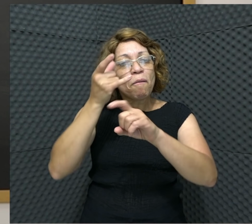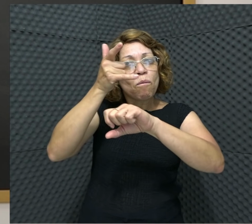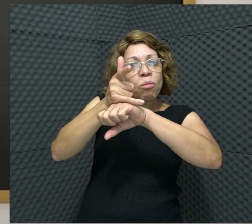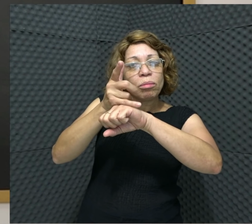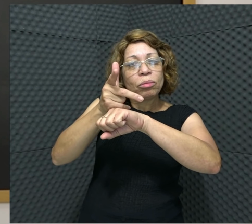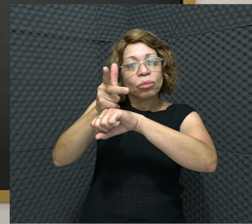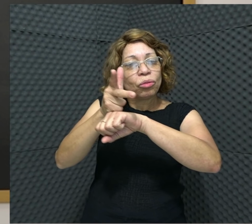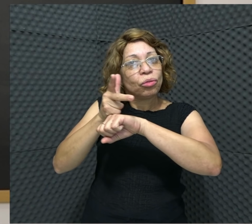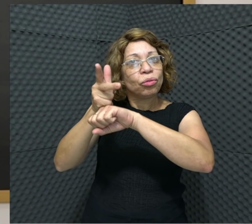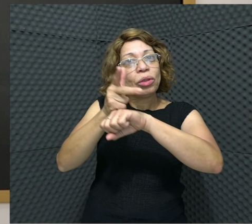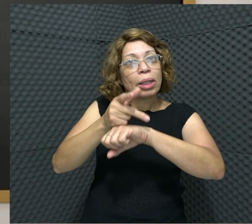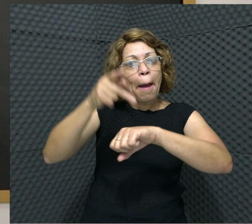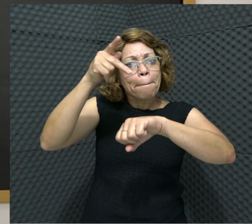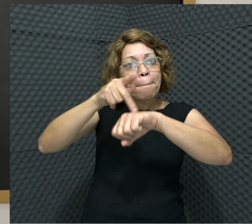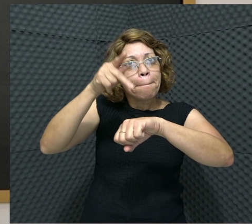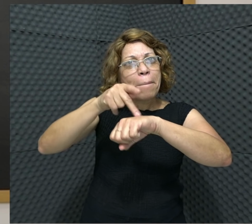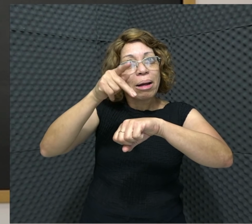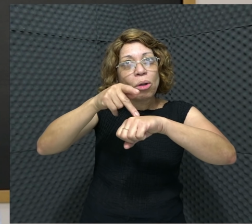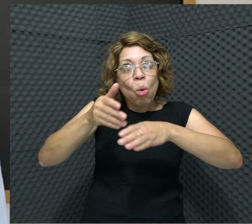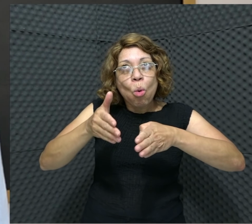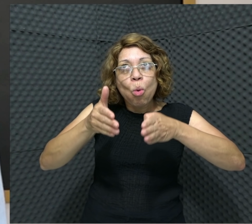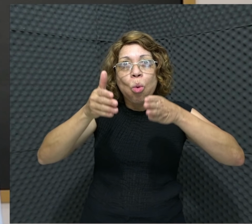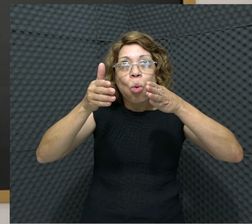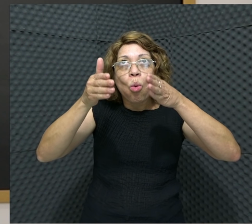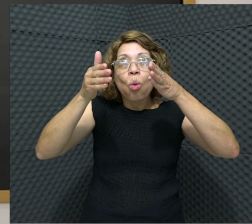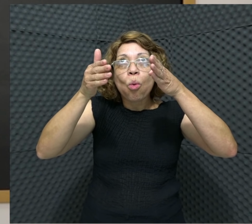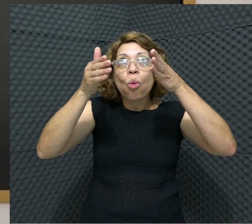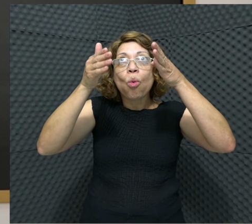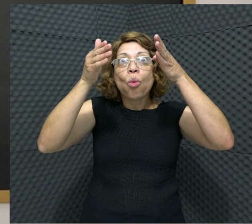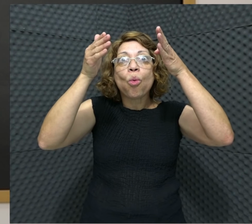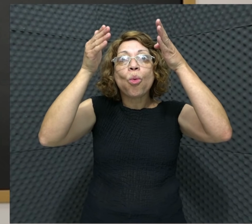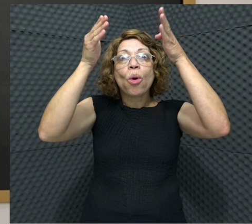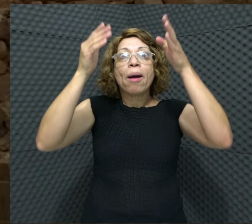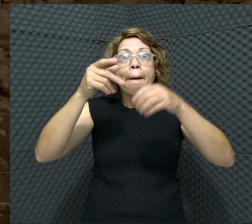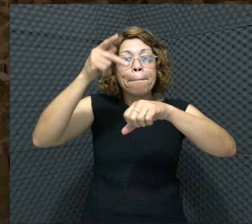vídeo. São pedras gigantes, umas sobrepostas sobre